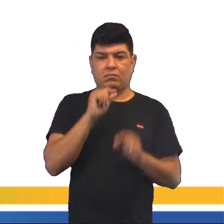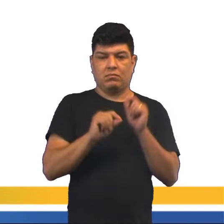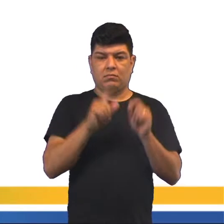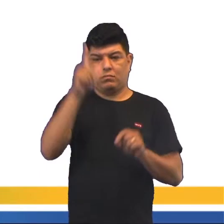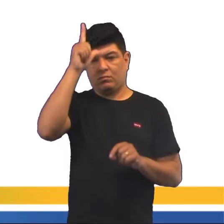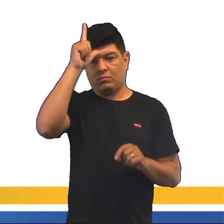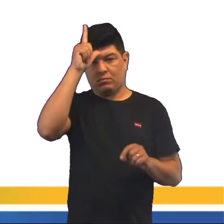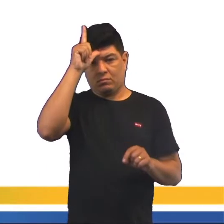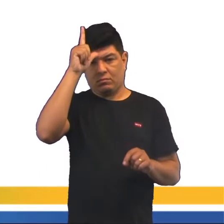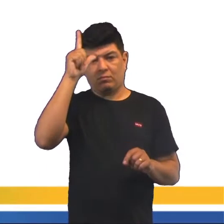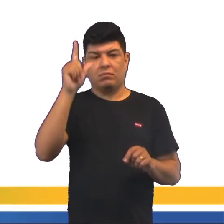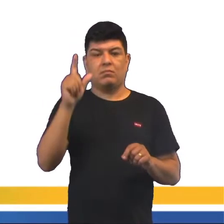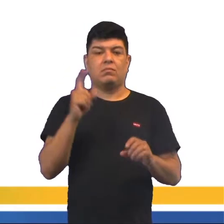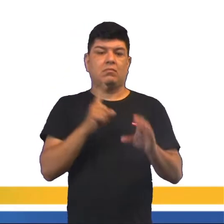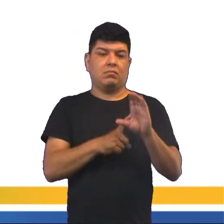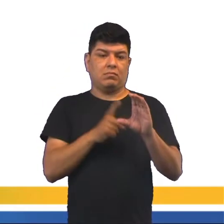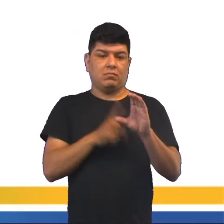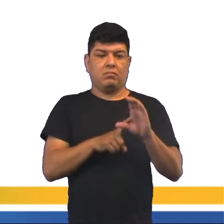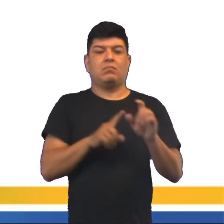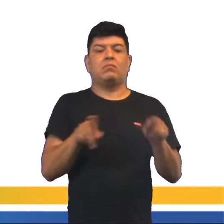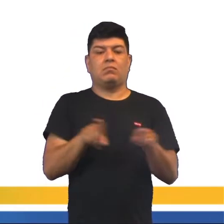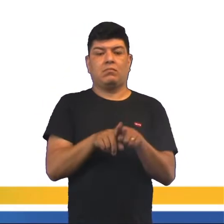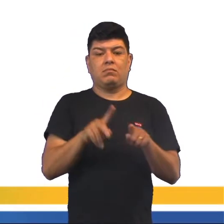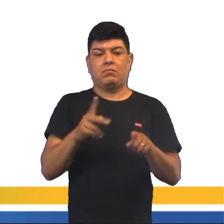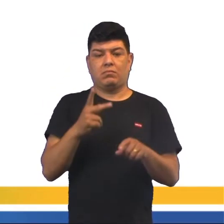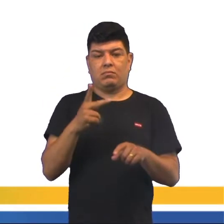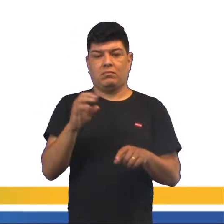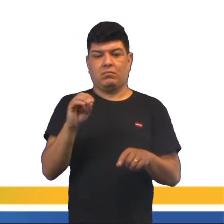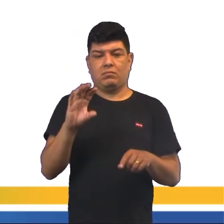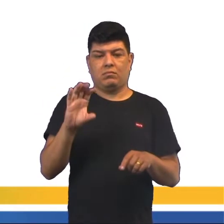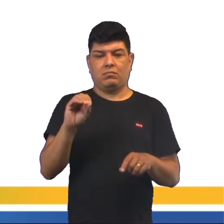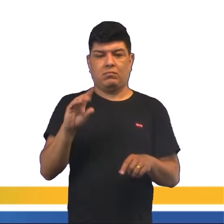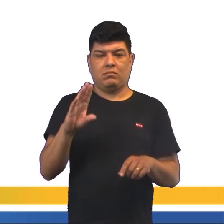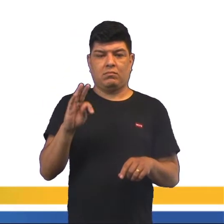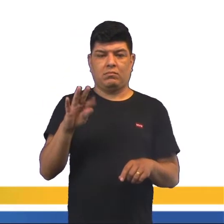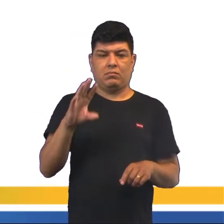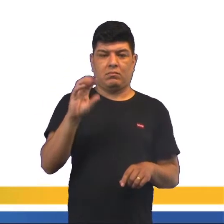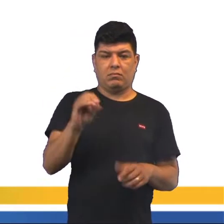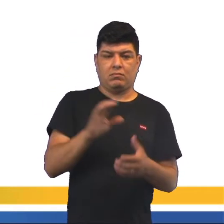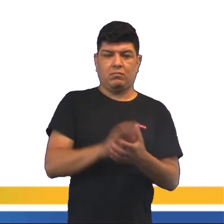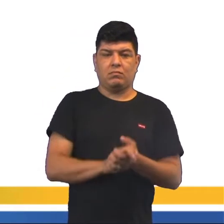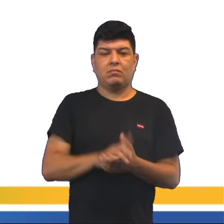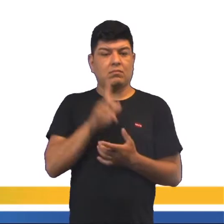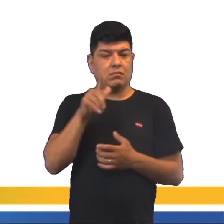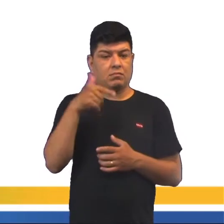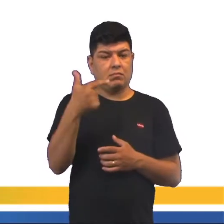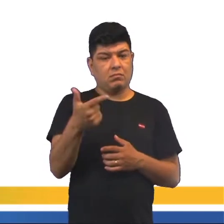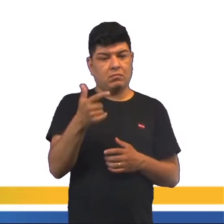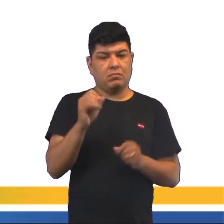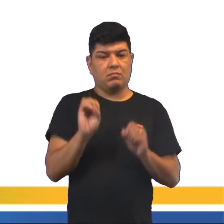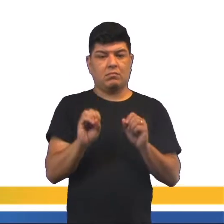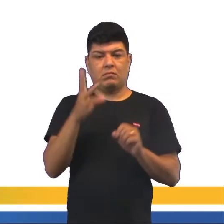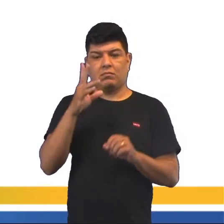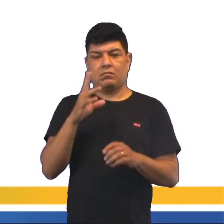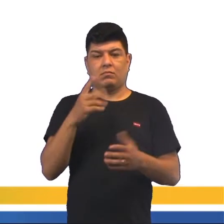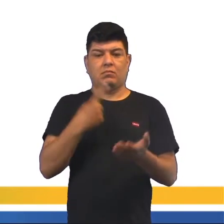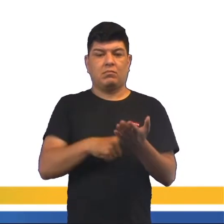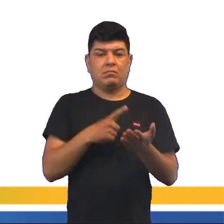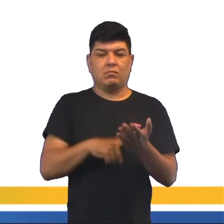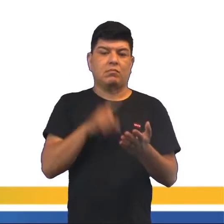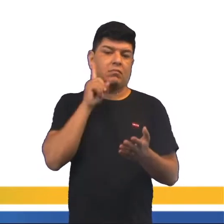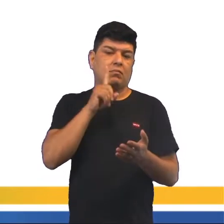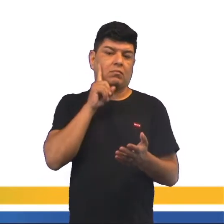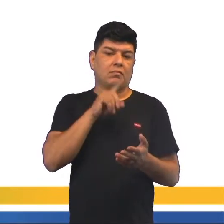esse povo ganhou uma maior influência diplomática, principalmente pelos episódios protagonizados pela Alemanha nazista e